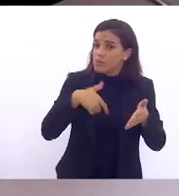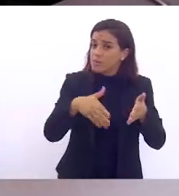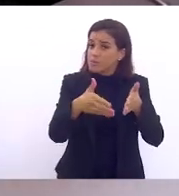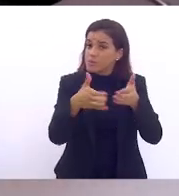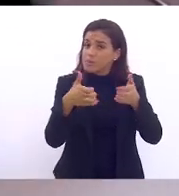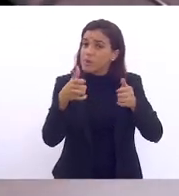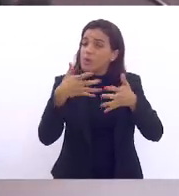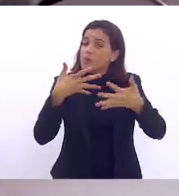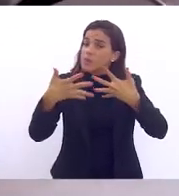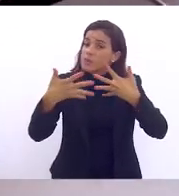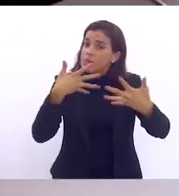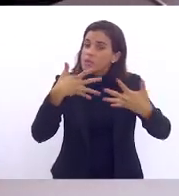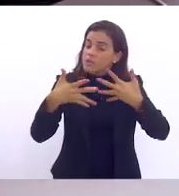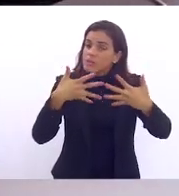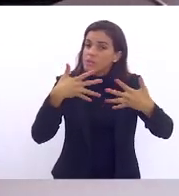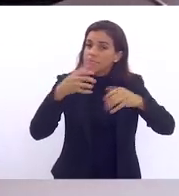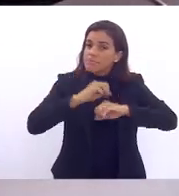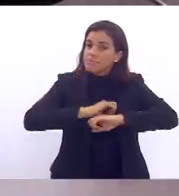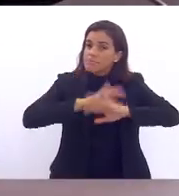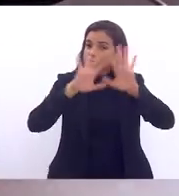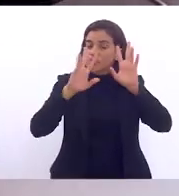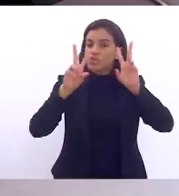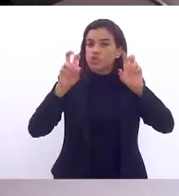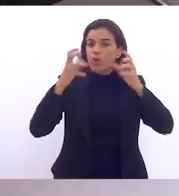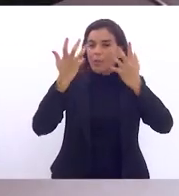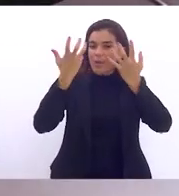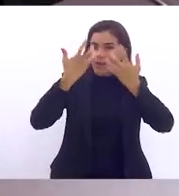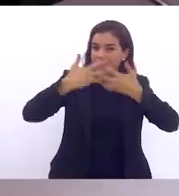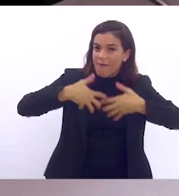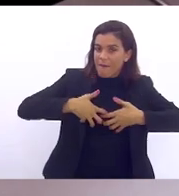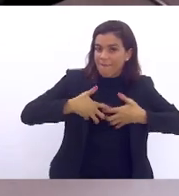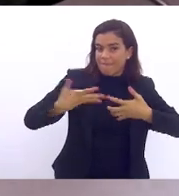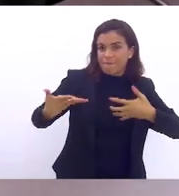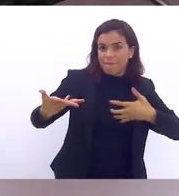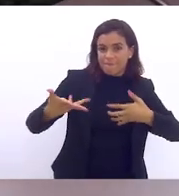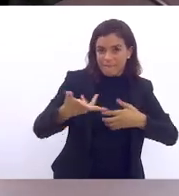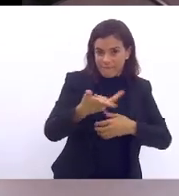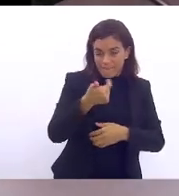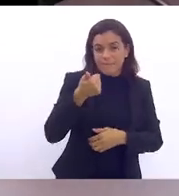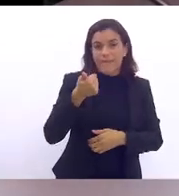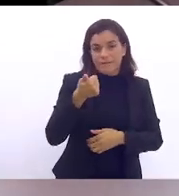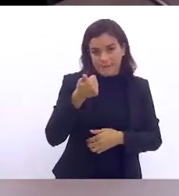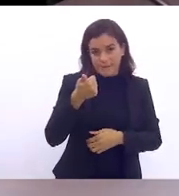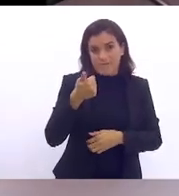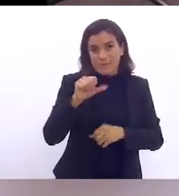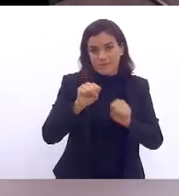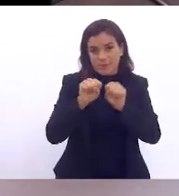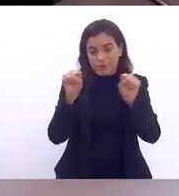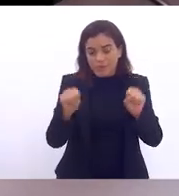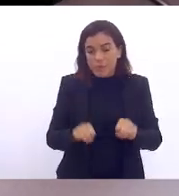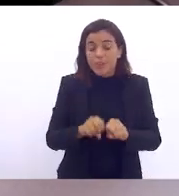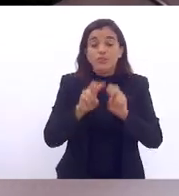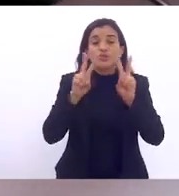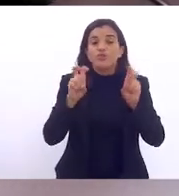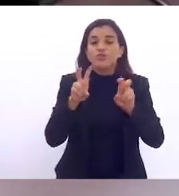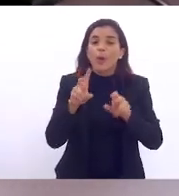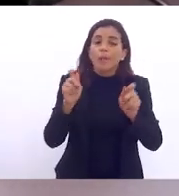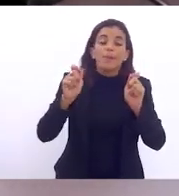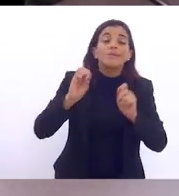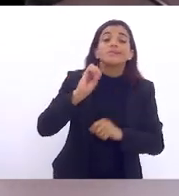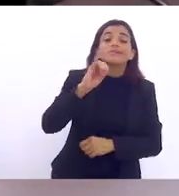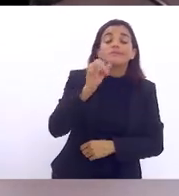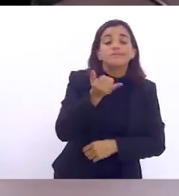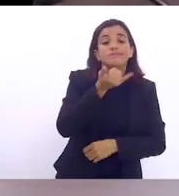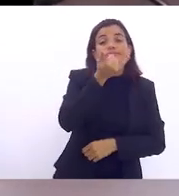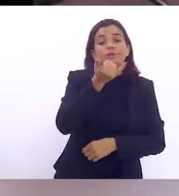maior transparência quanto à eficiência desse sistema no que diz respeito a eventuais falhas no que diz